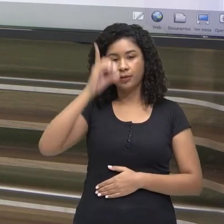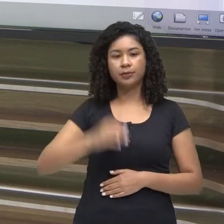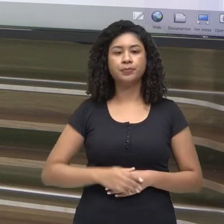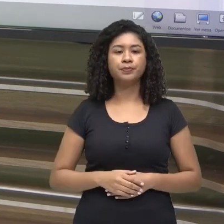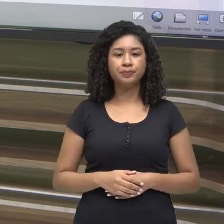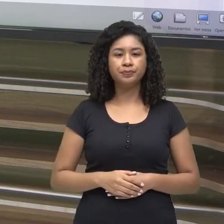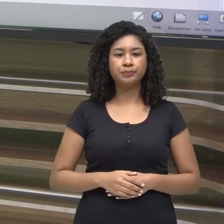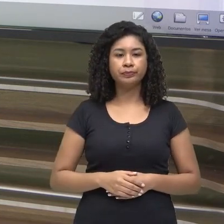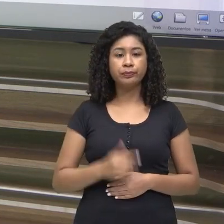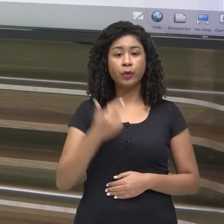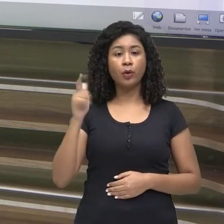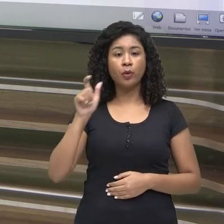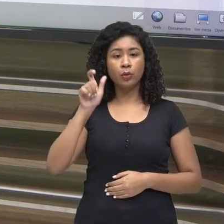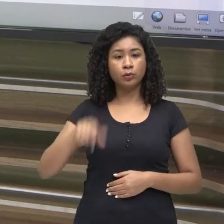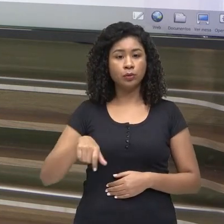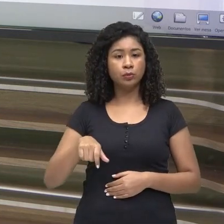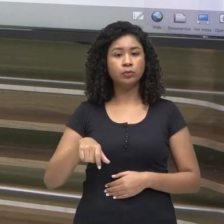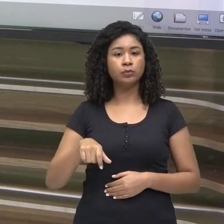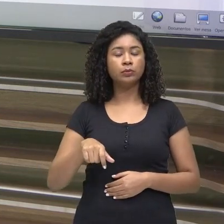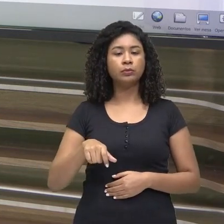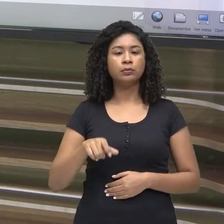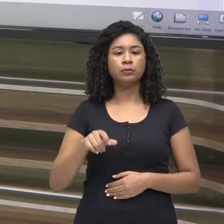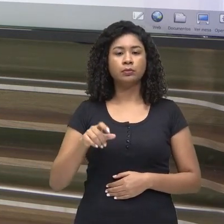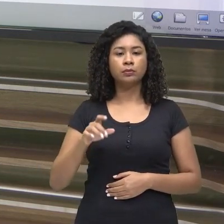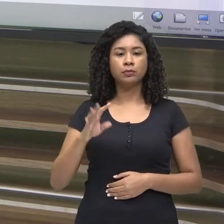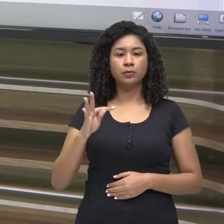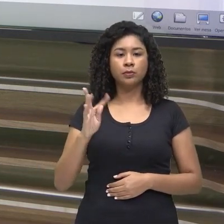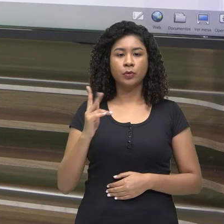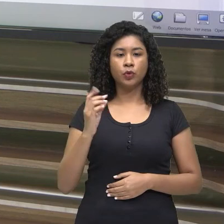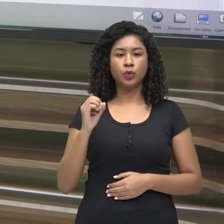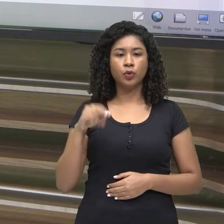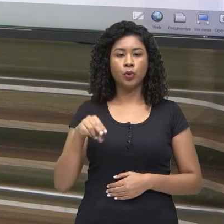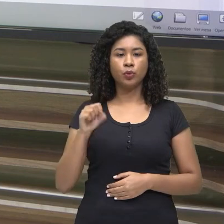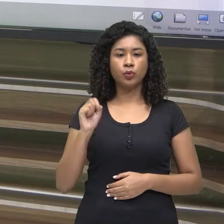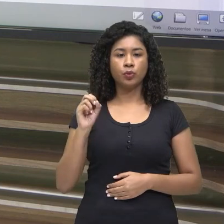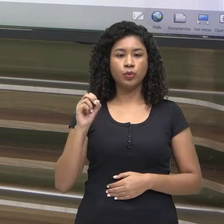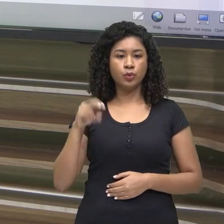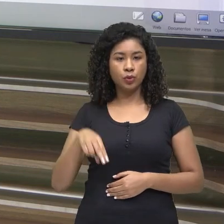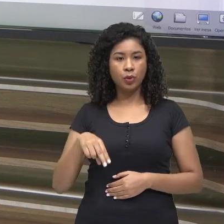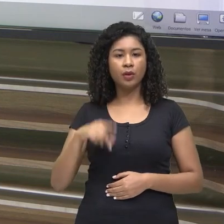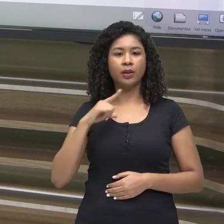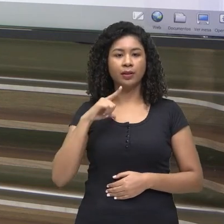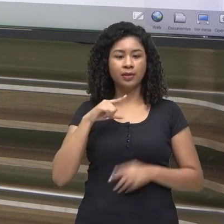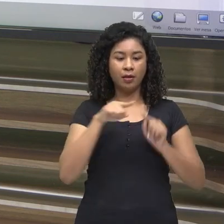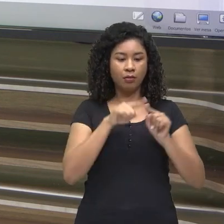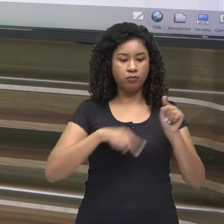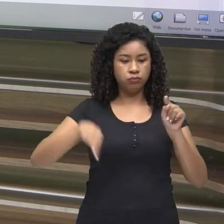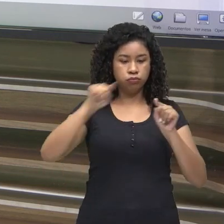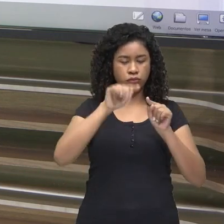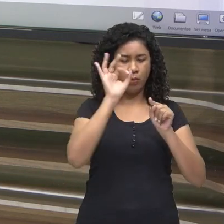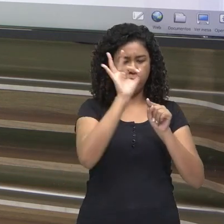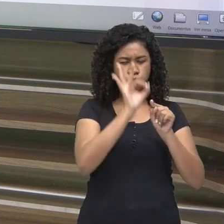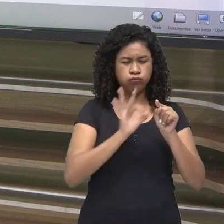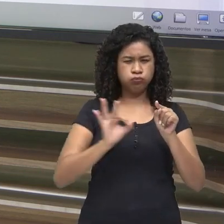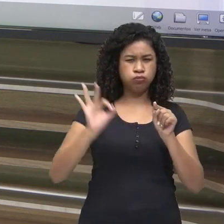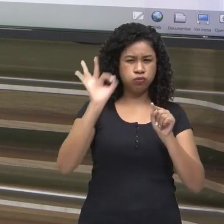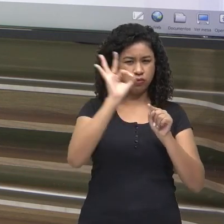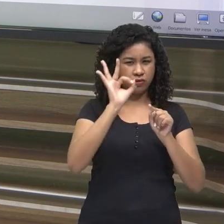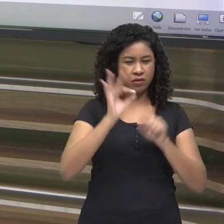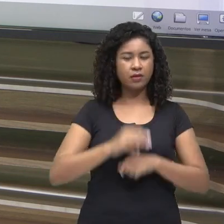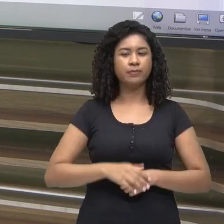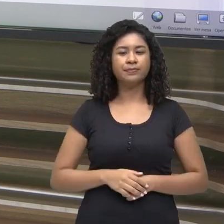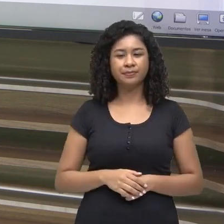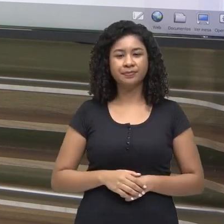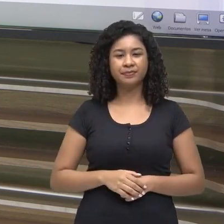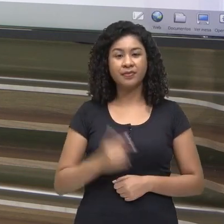passas, onde você tem elétrons que estão ali ao redor das cargas positivas. E o de